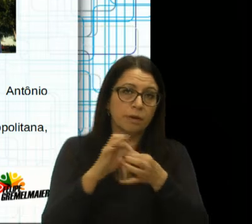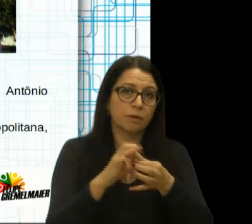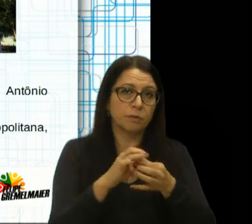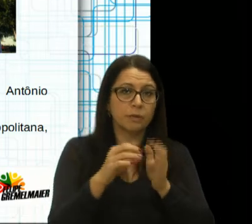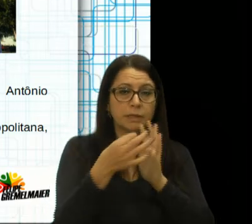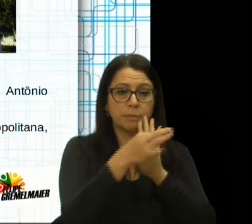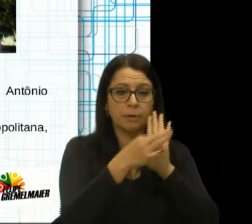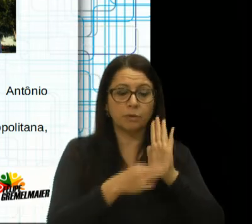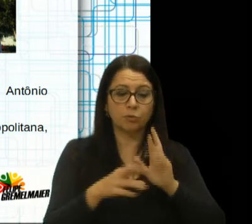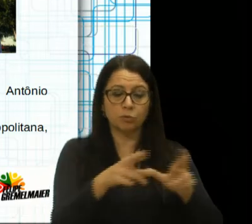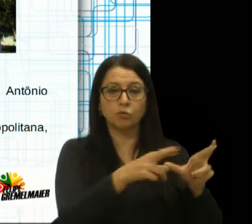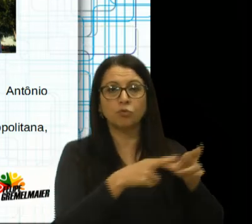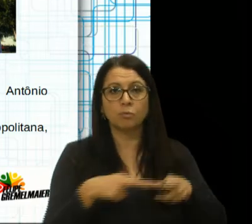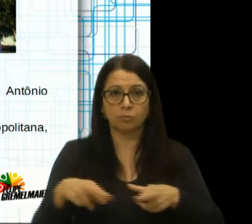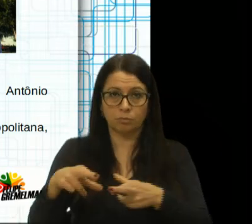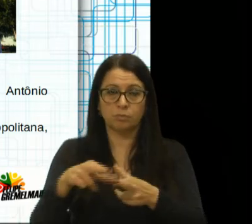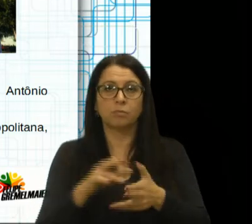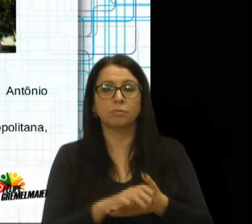diretor regional,